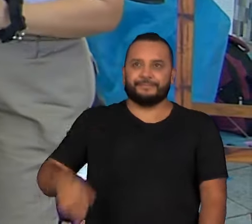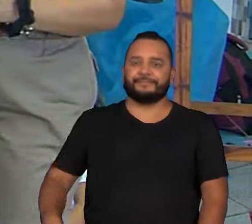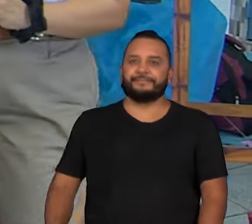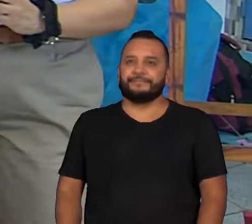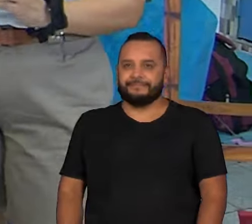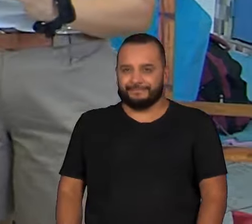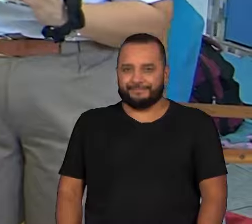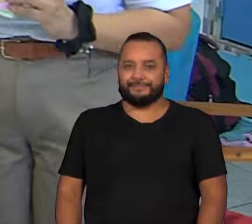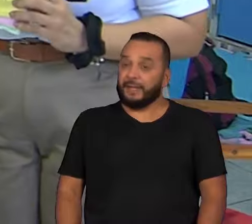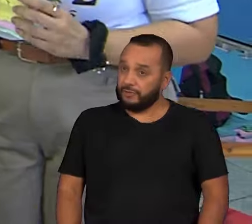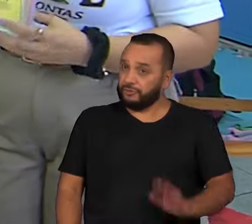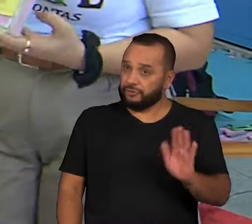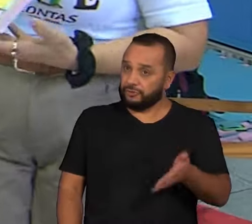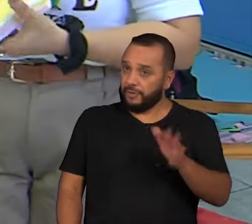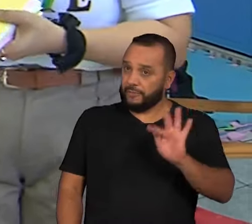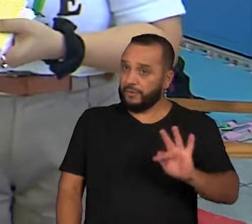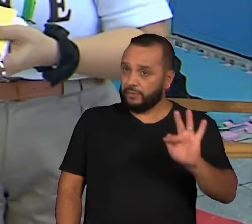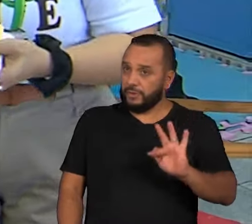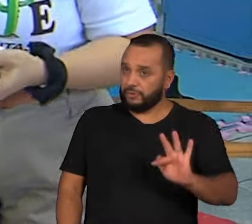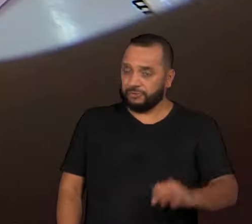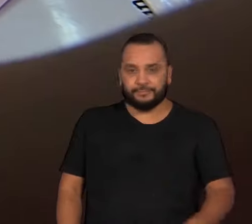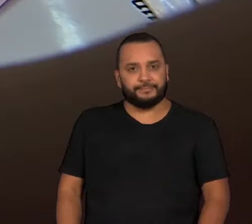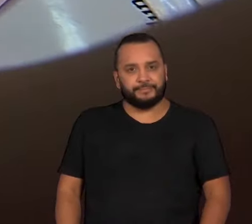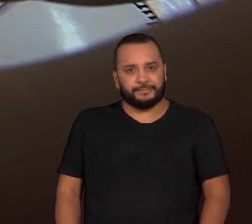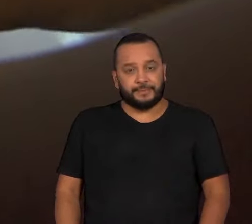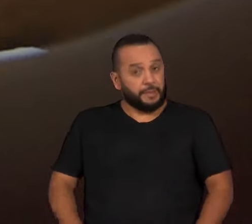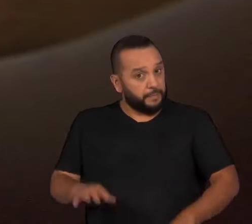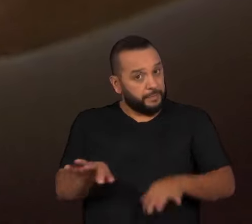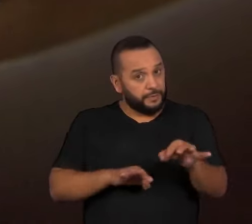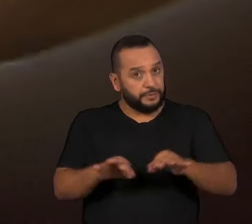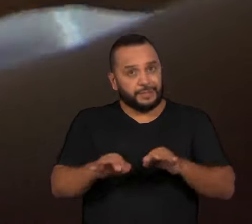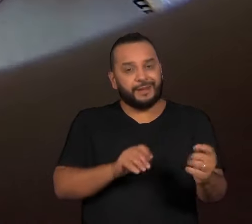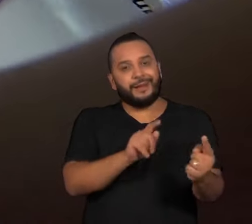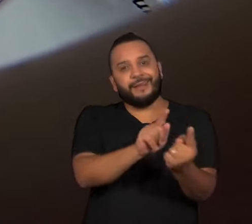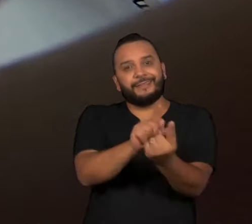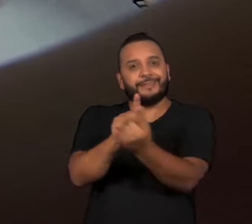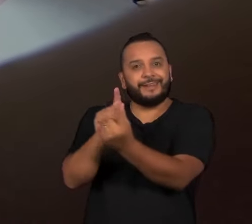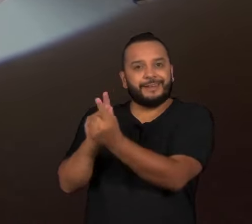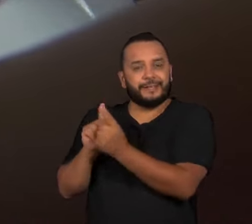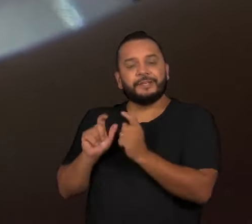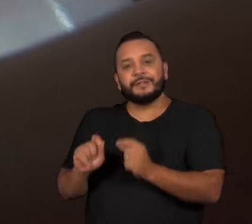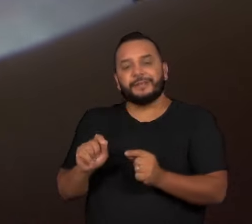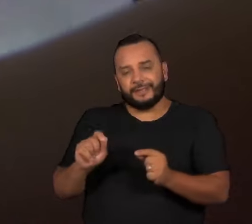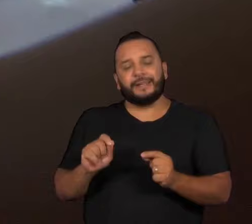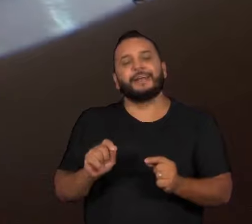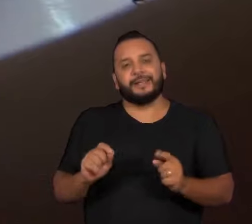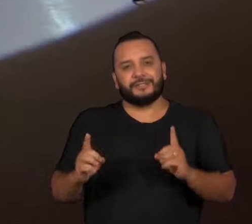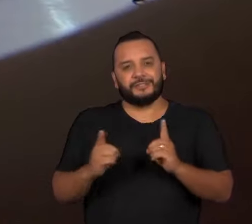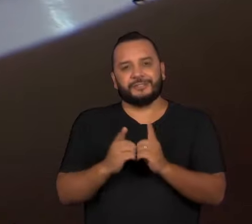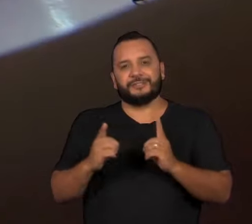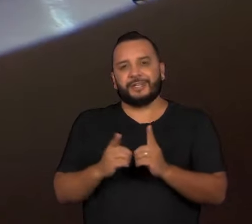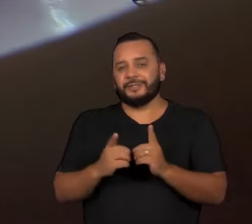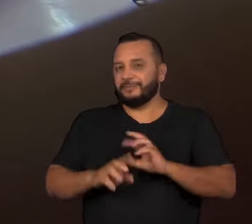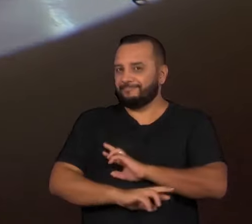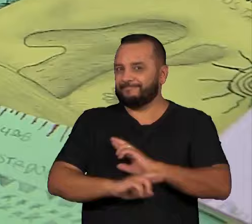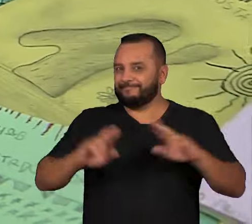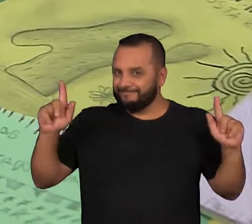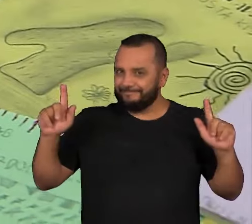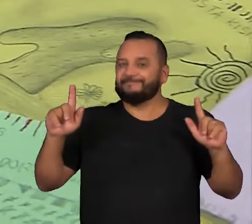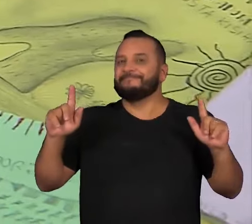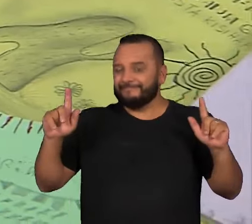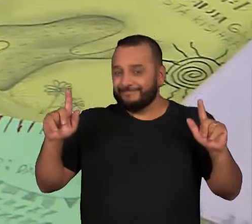ele já está na faculdade. A iniciativa atende estudantes por caminhos didáticos diferentes dos tradicionais